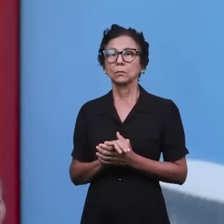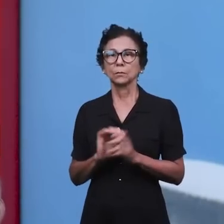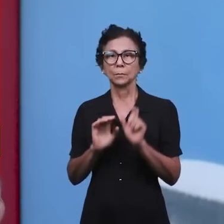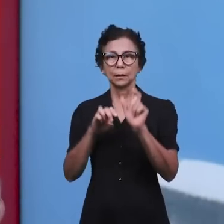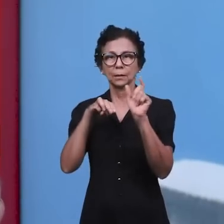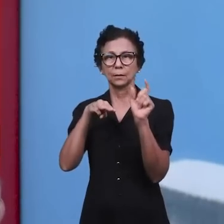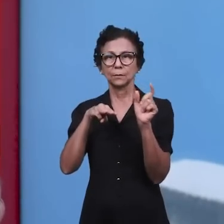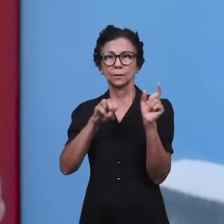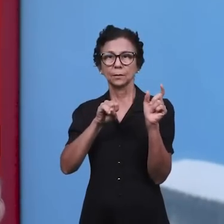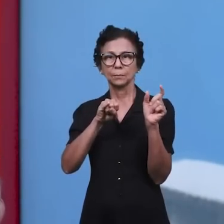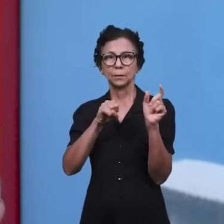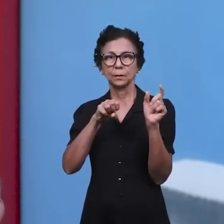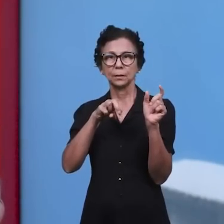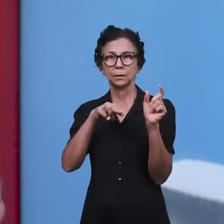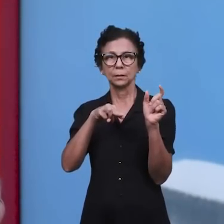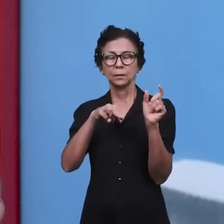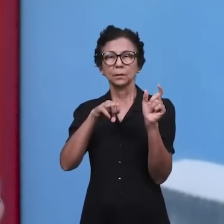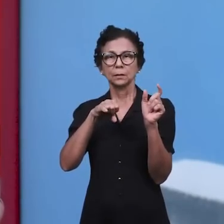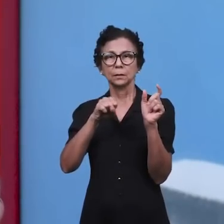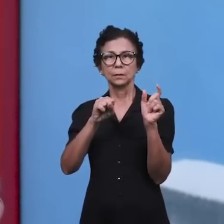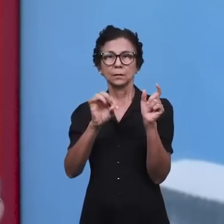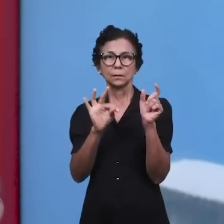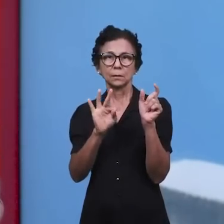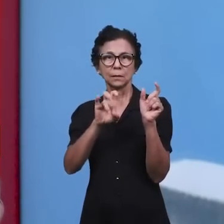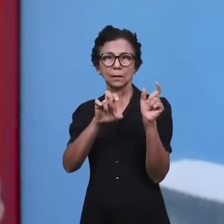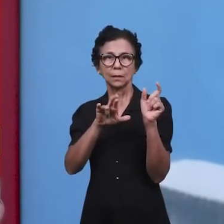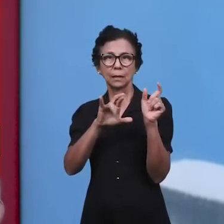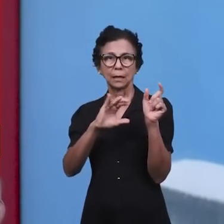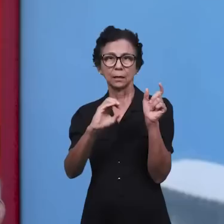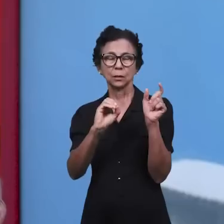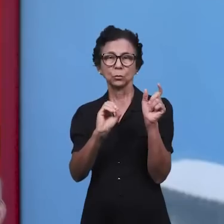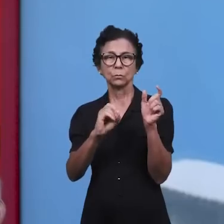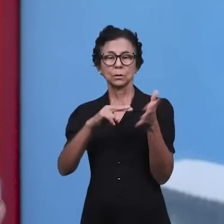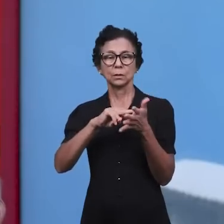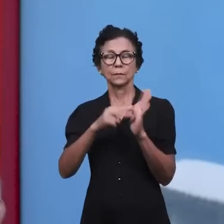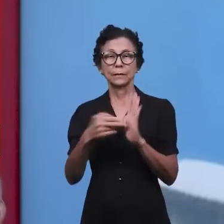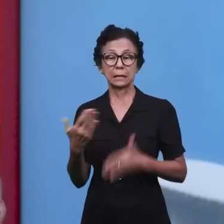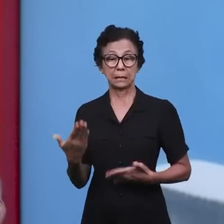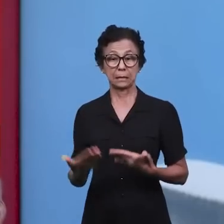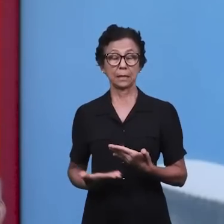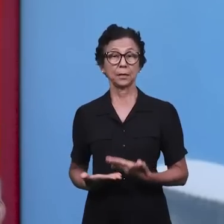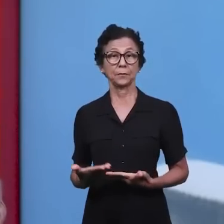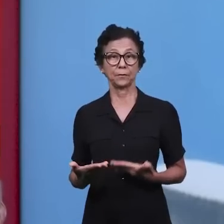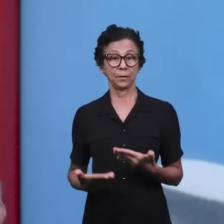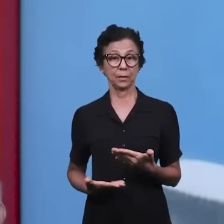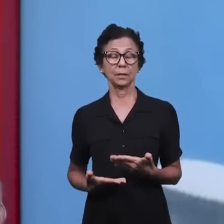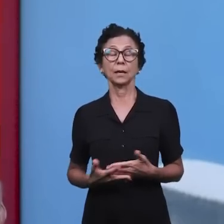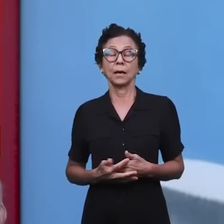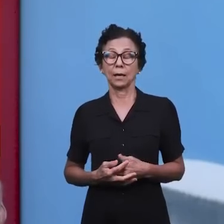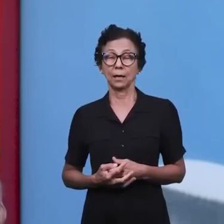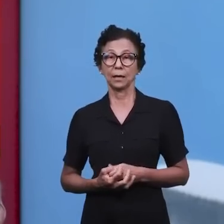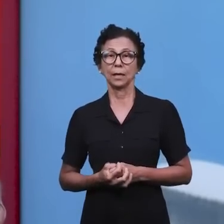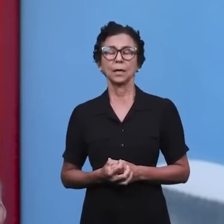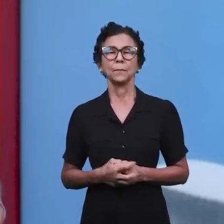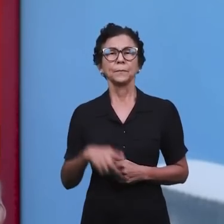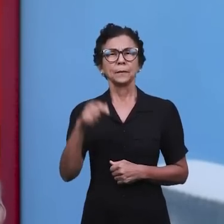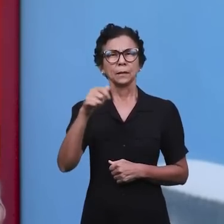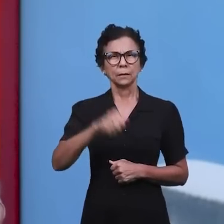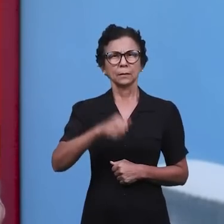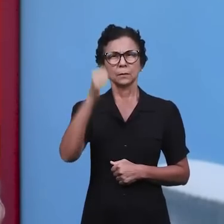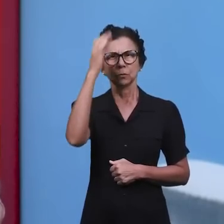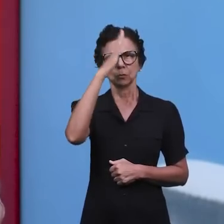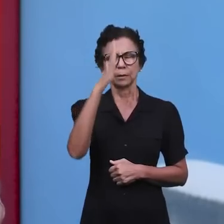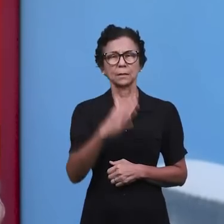ministério significa servir. Ministro é o que serve. É porque no Brasil,